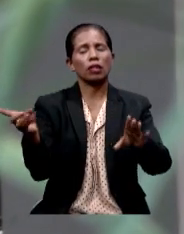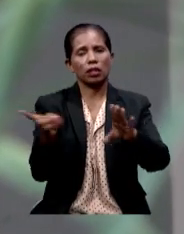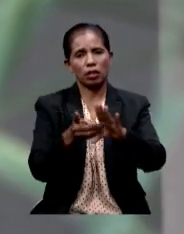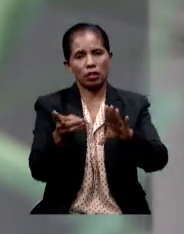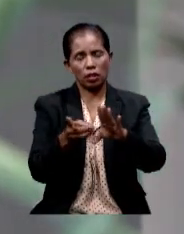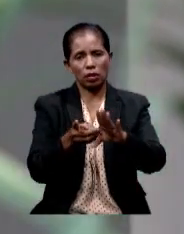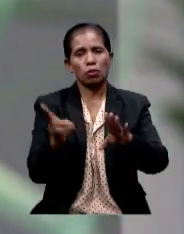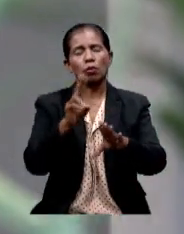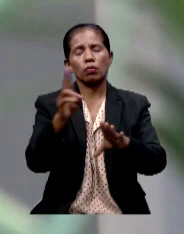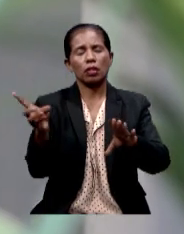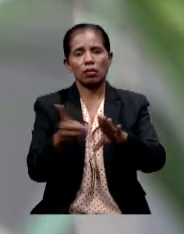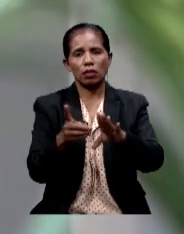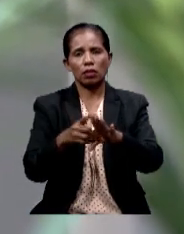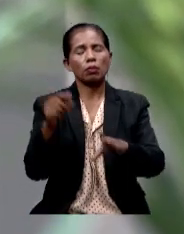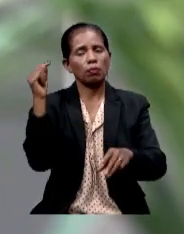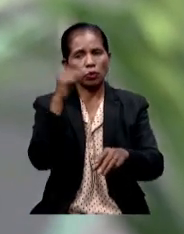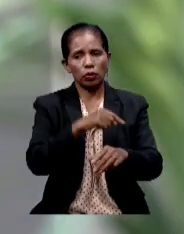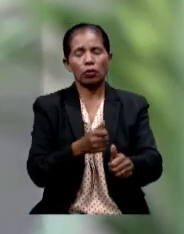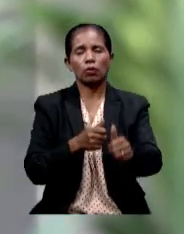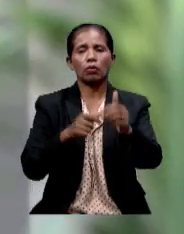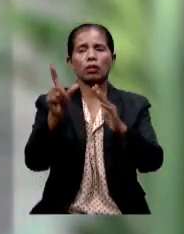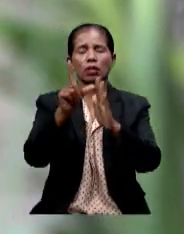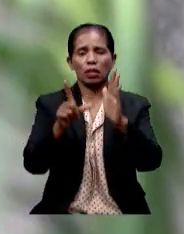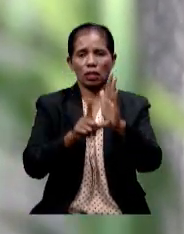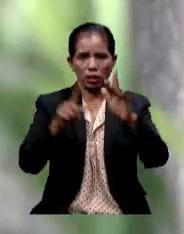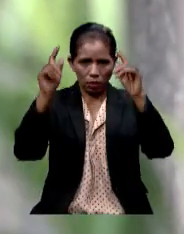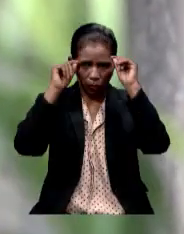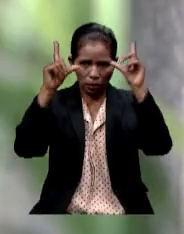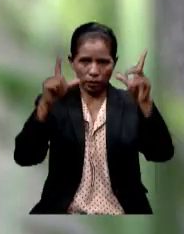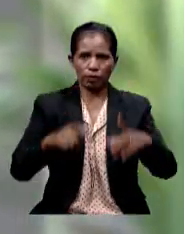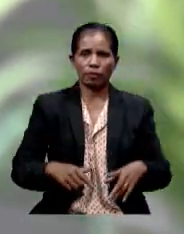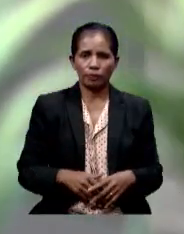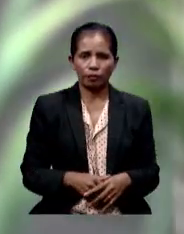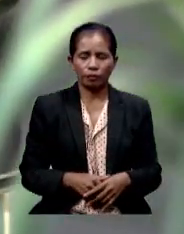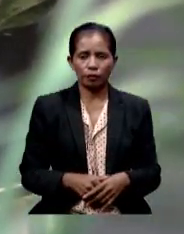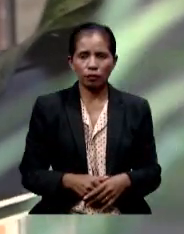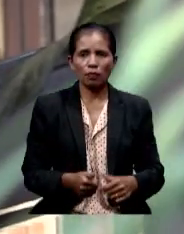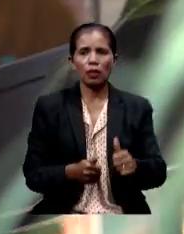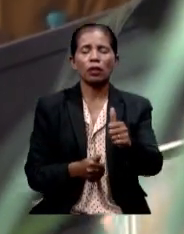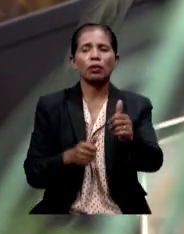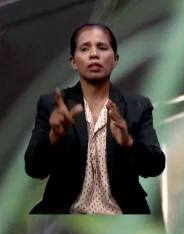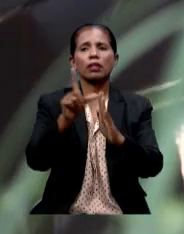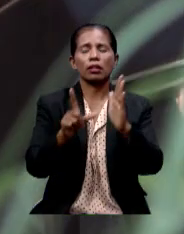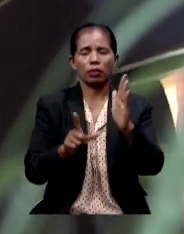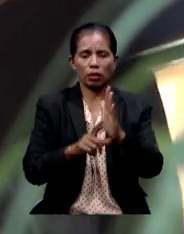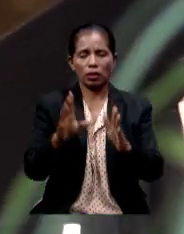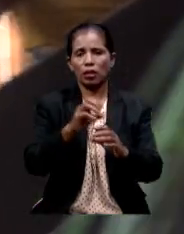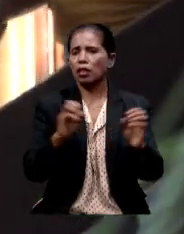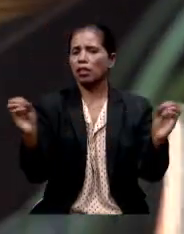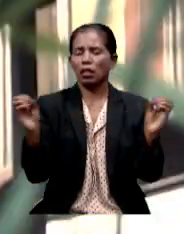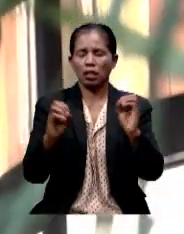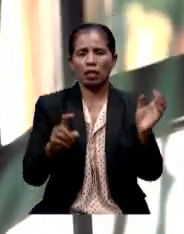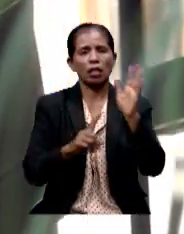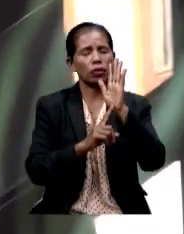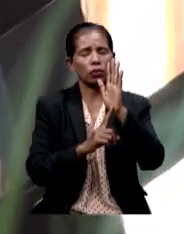crime falsificação agravado, tuir Código Penal Timor-Leste. Tuir tribunal durante julgamento la iha provas